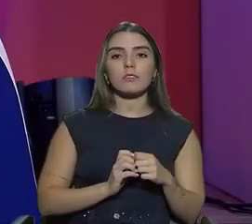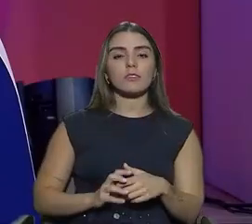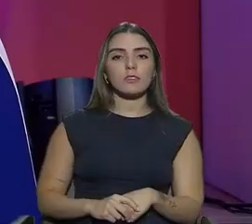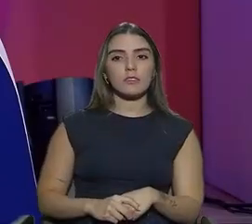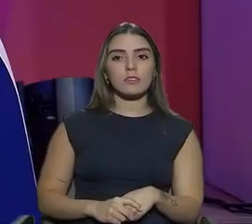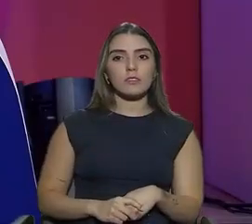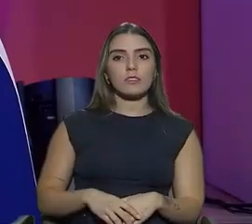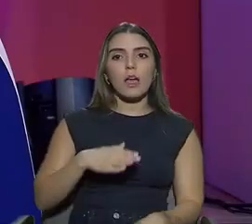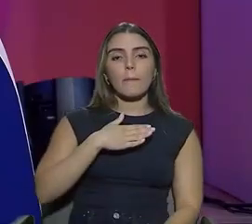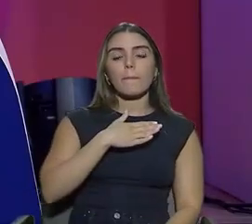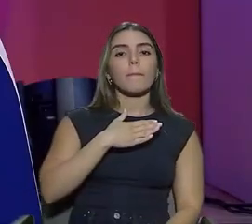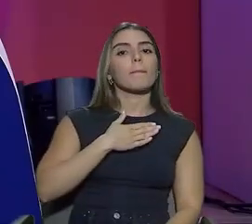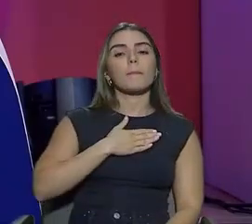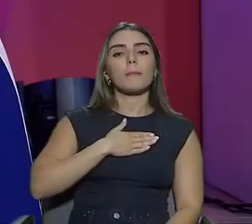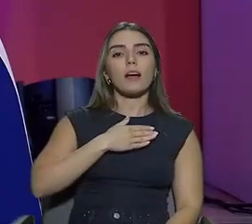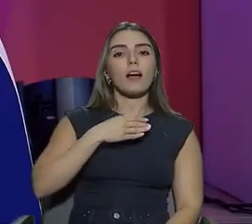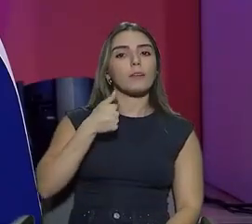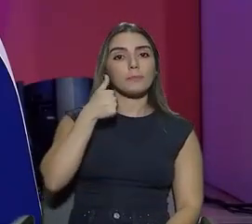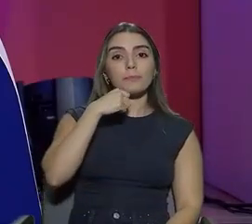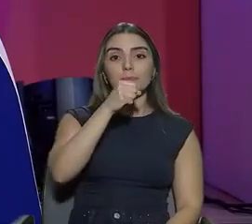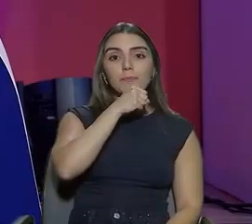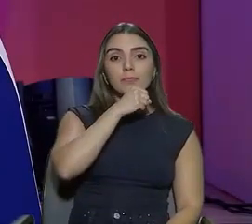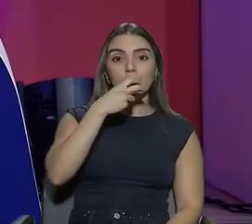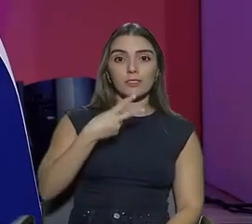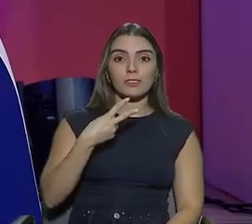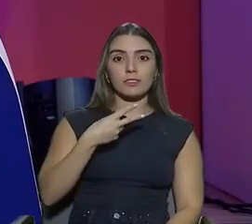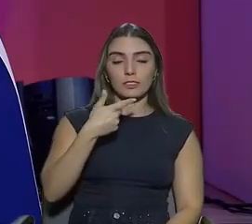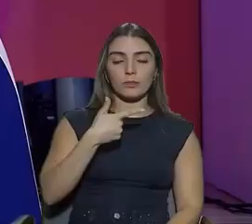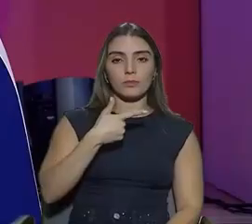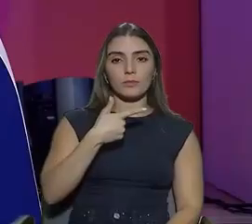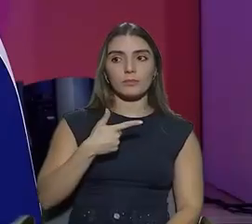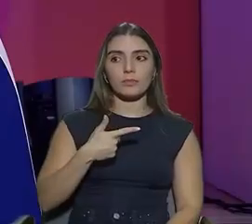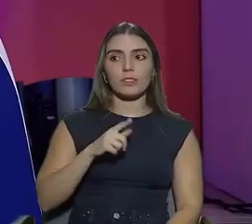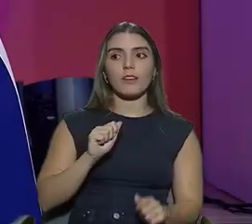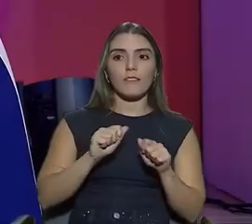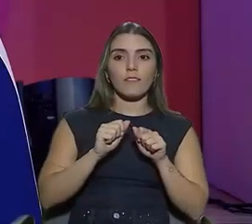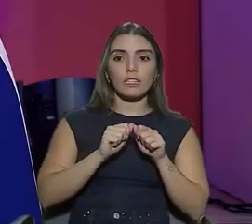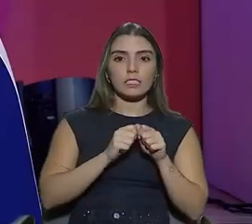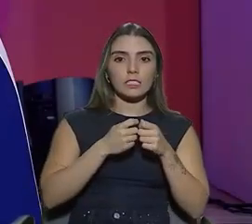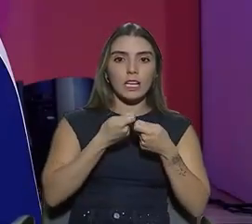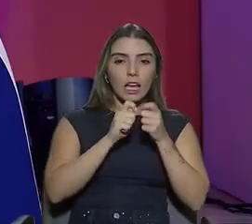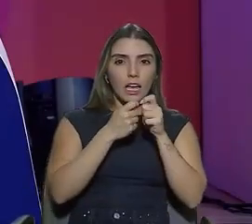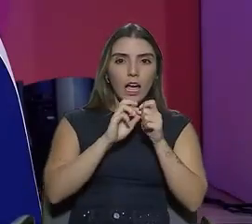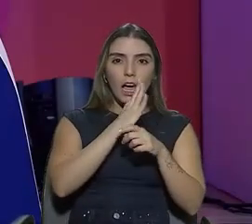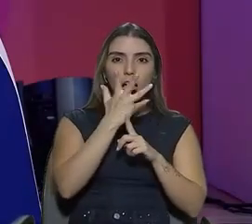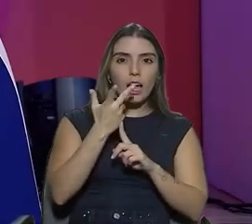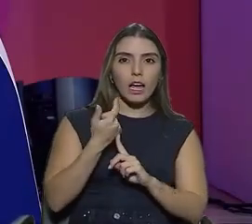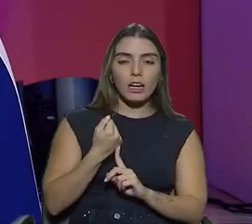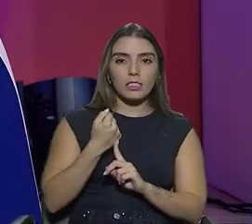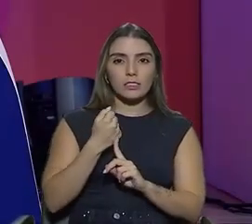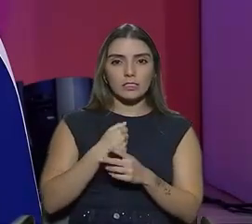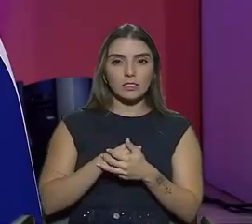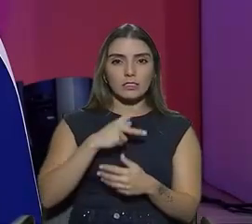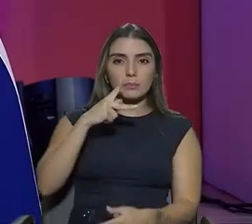Minha bisavó, ela fazia artesanatos com palha de ariri, então ela fazia